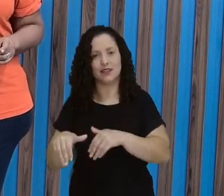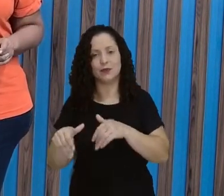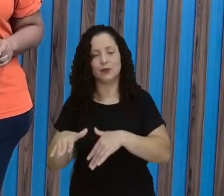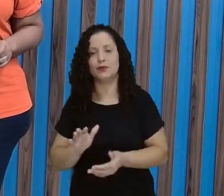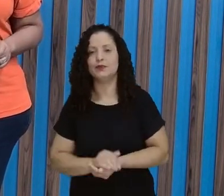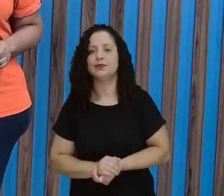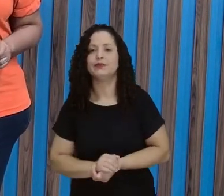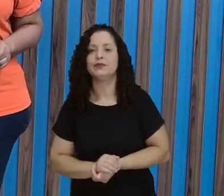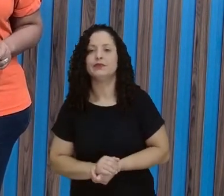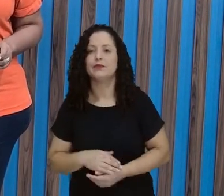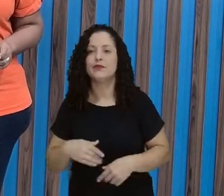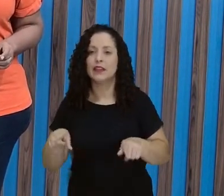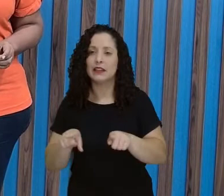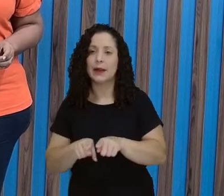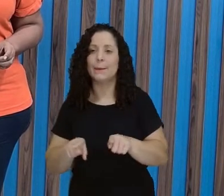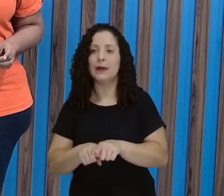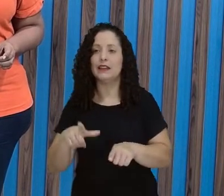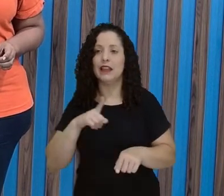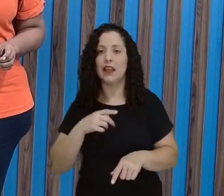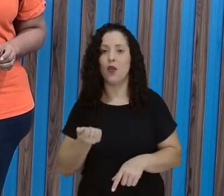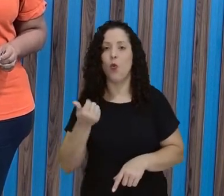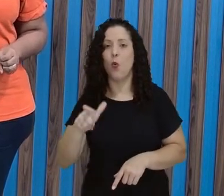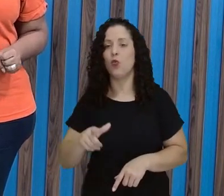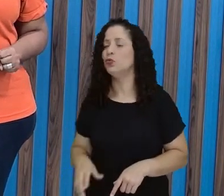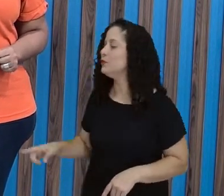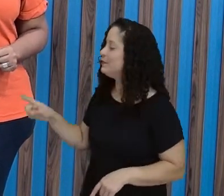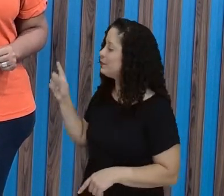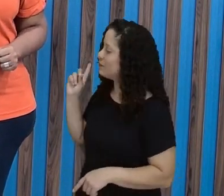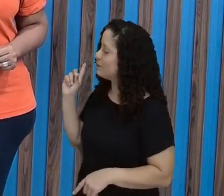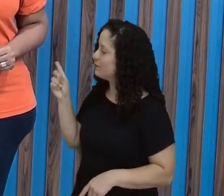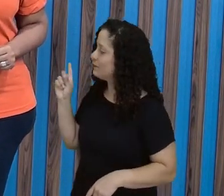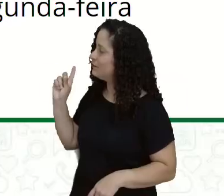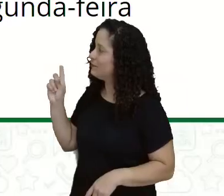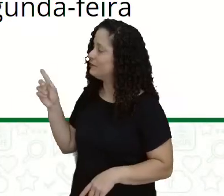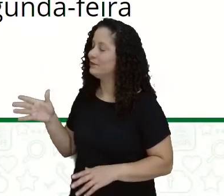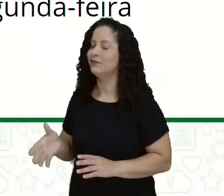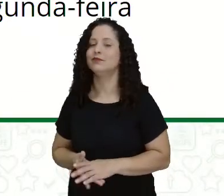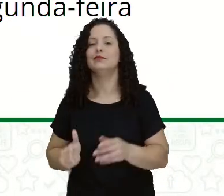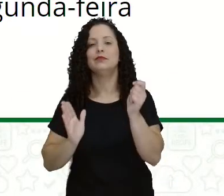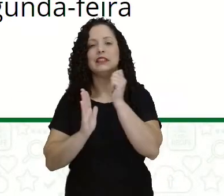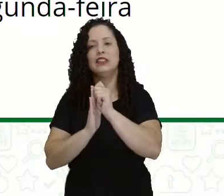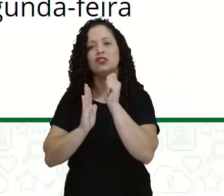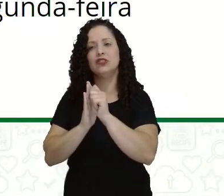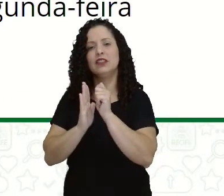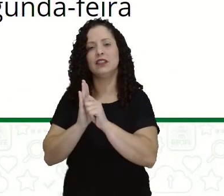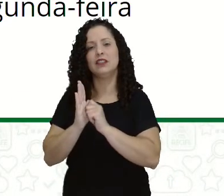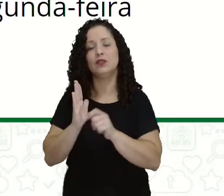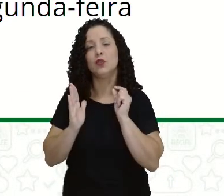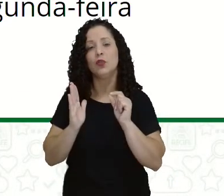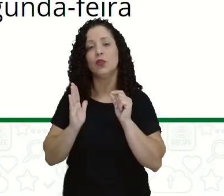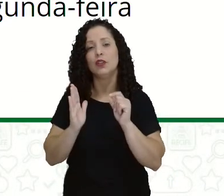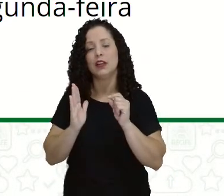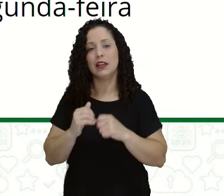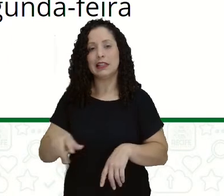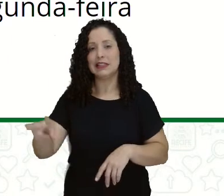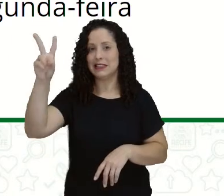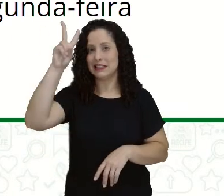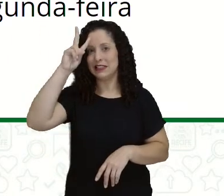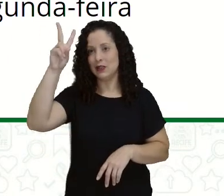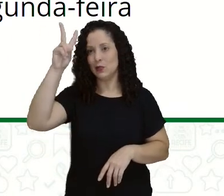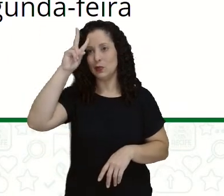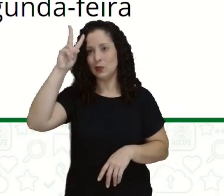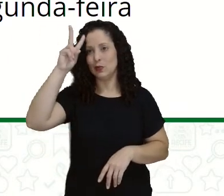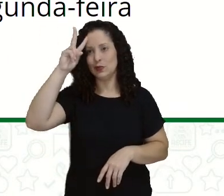E ainda tem um outro elemento ali nessa segunda-feira escrita. Segunda, tem